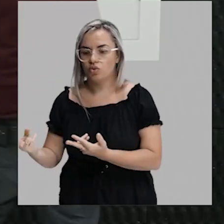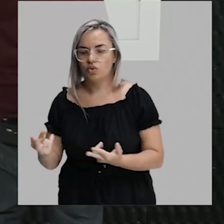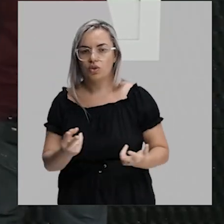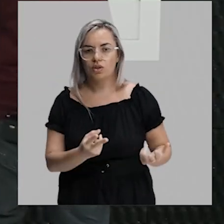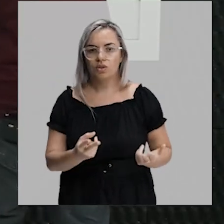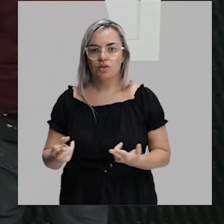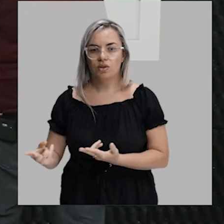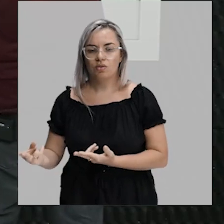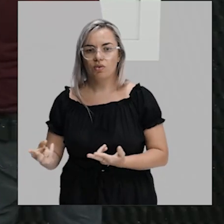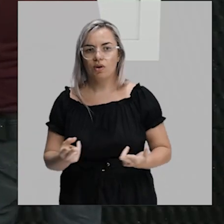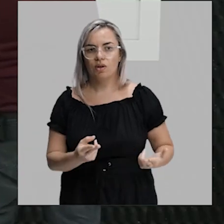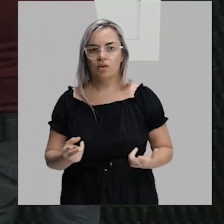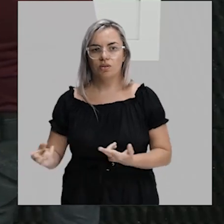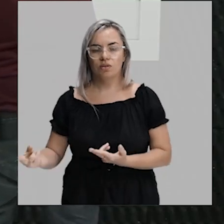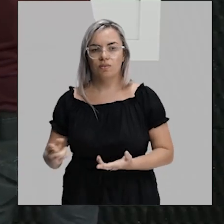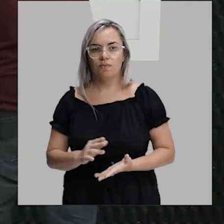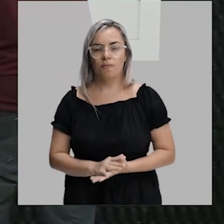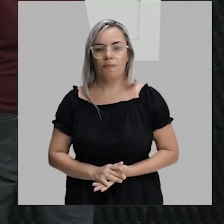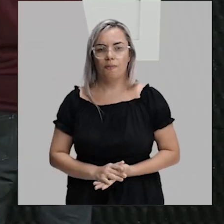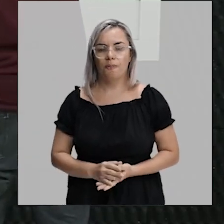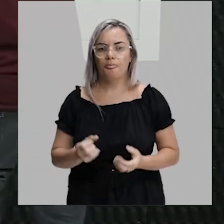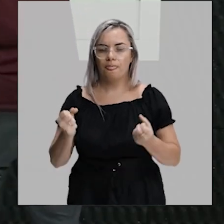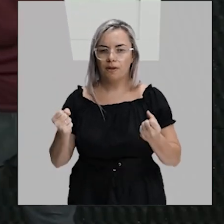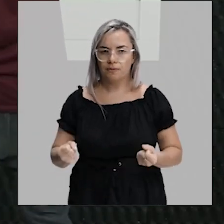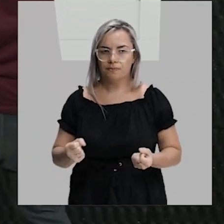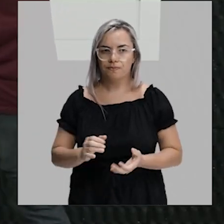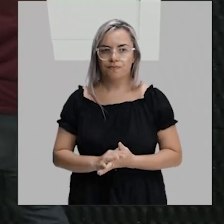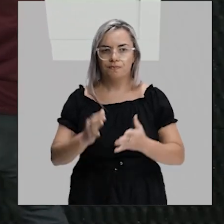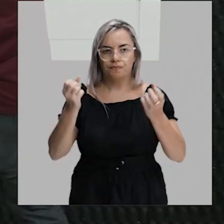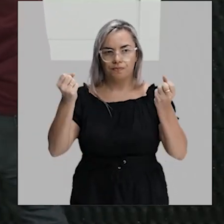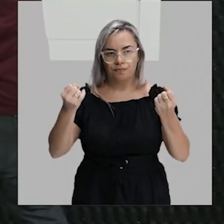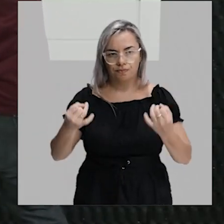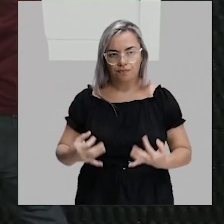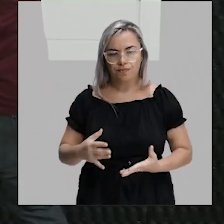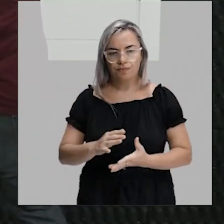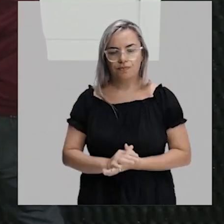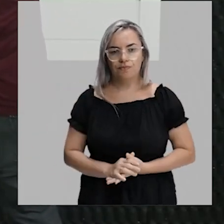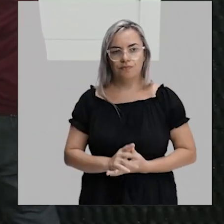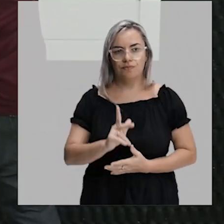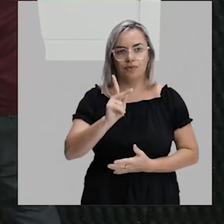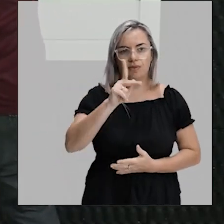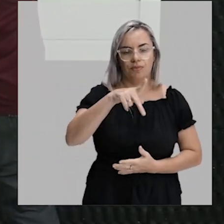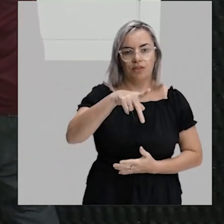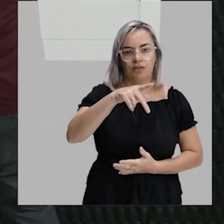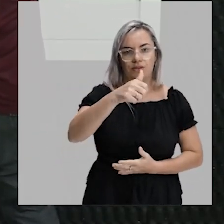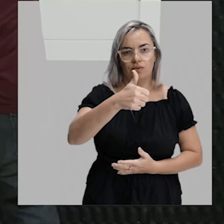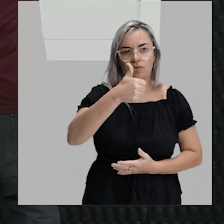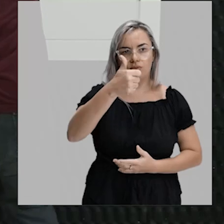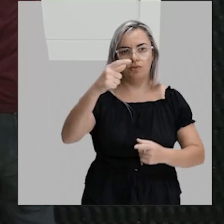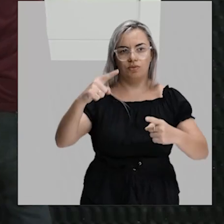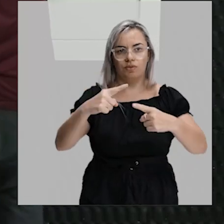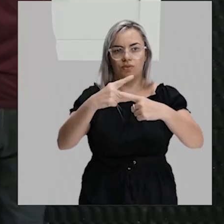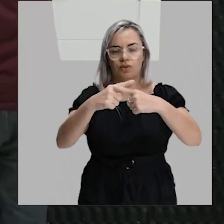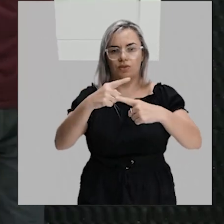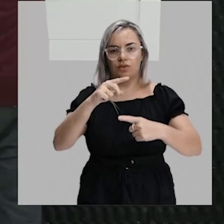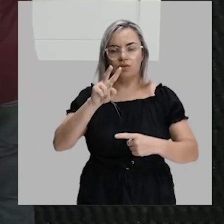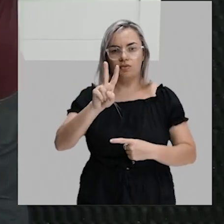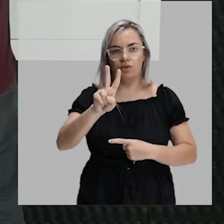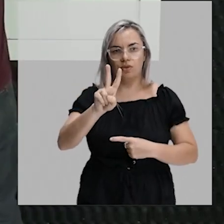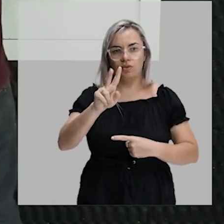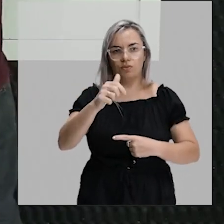que pressão 1, volume 1, temperatura 1 vai ser